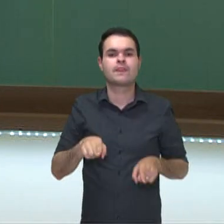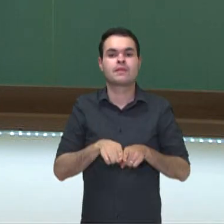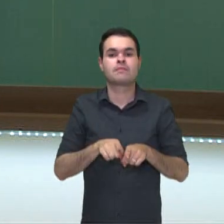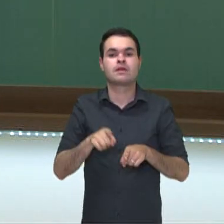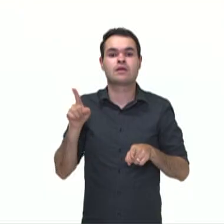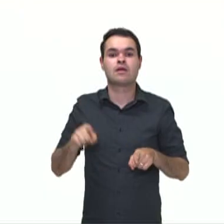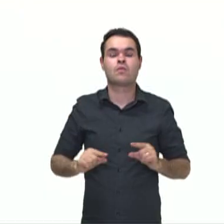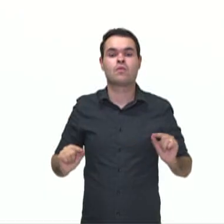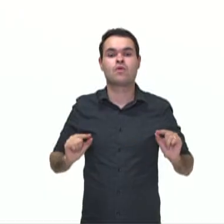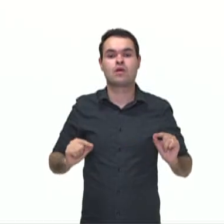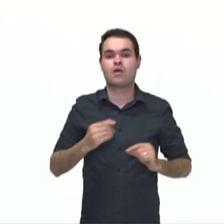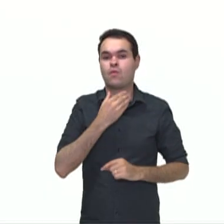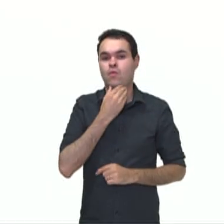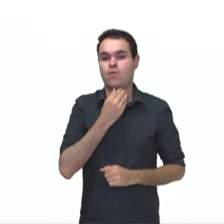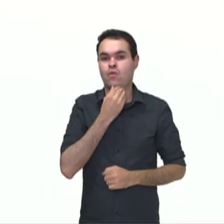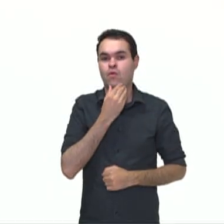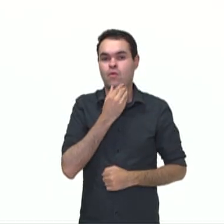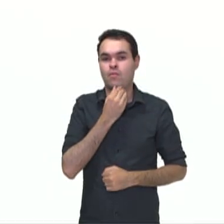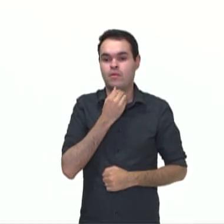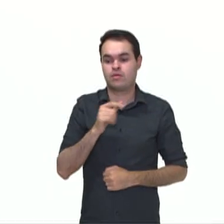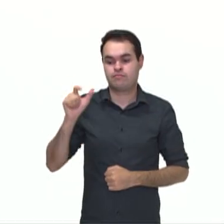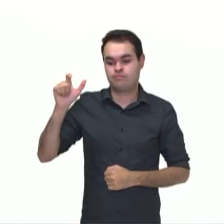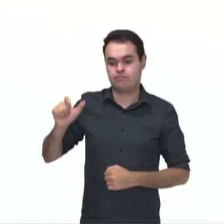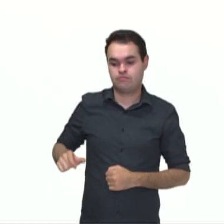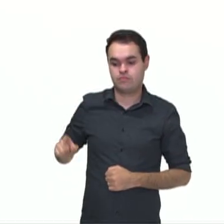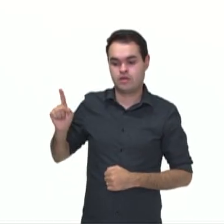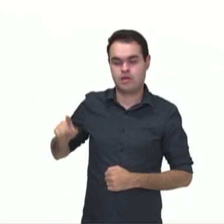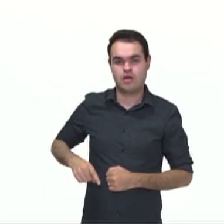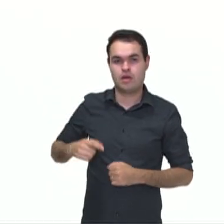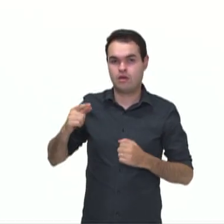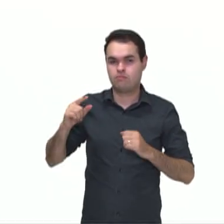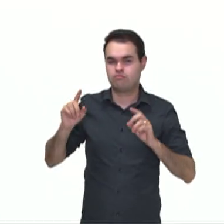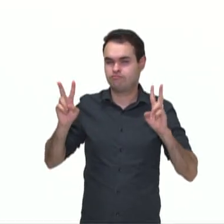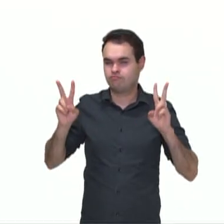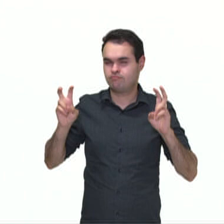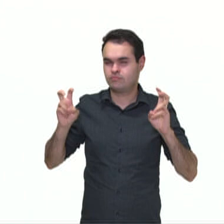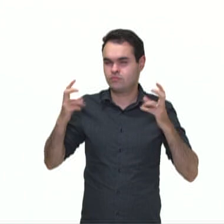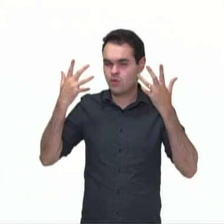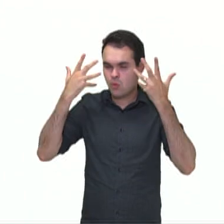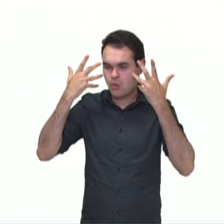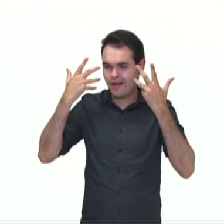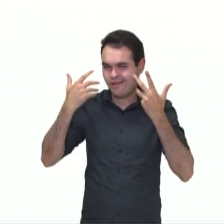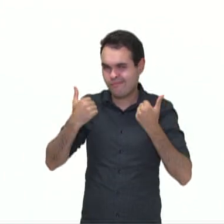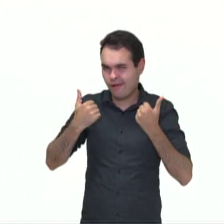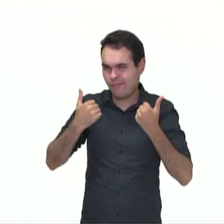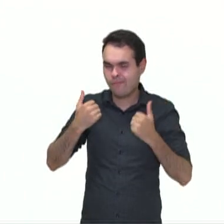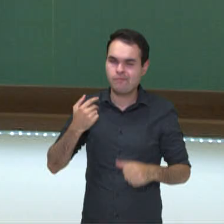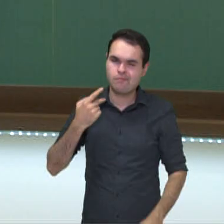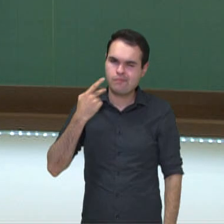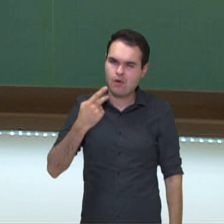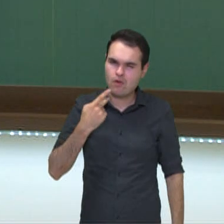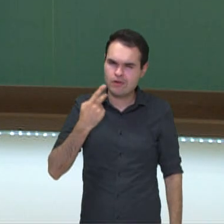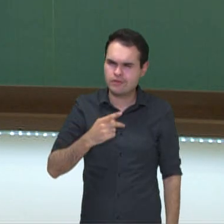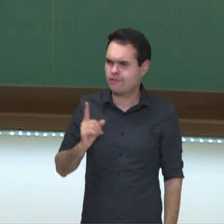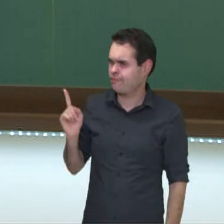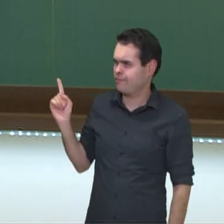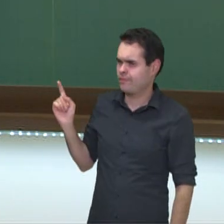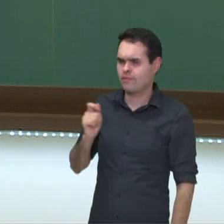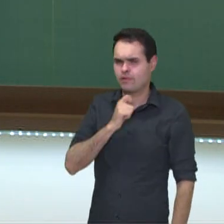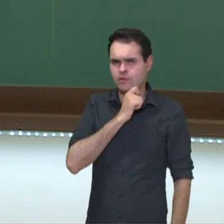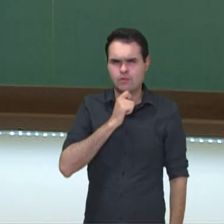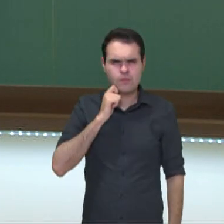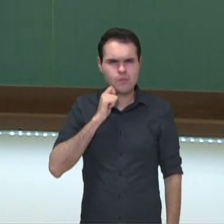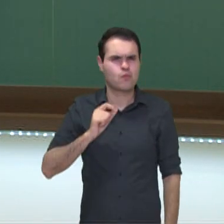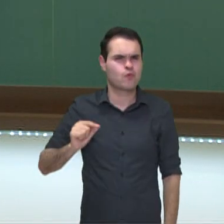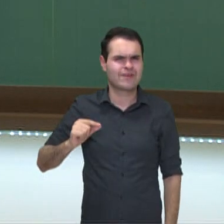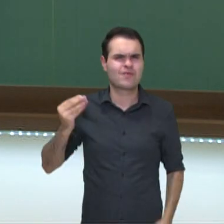dizer que o homem é um animal político. O que será que o Aristóteles está dizendo com essa frase? Como